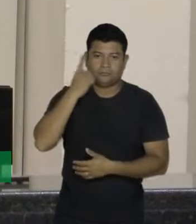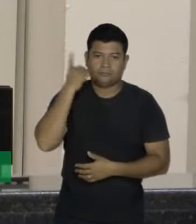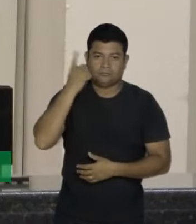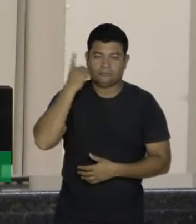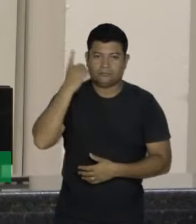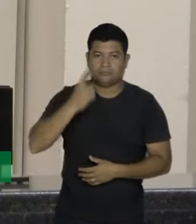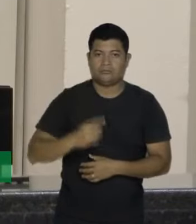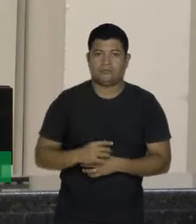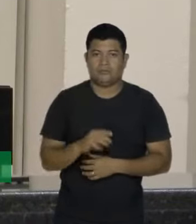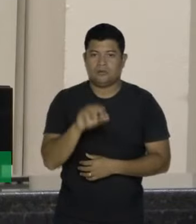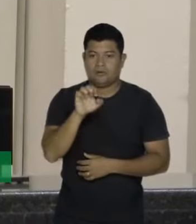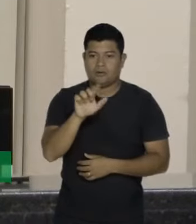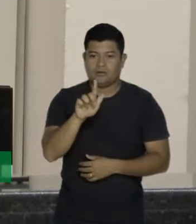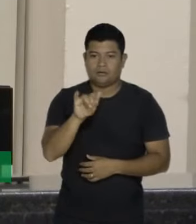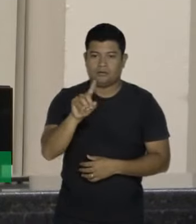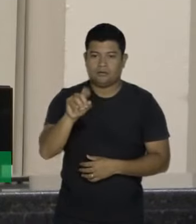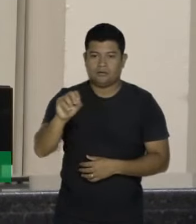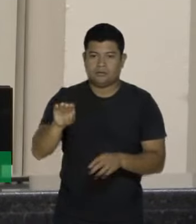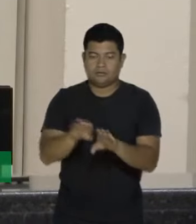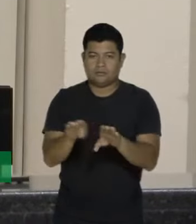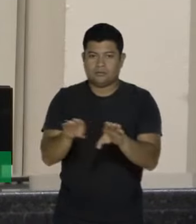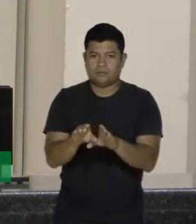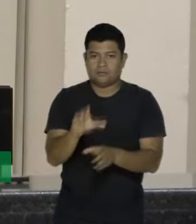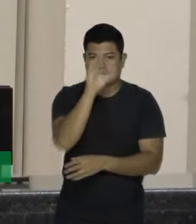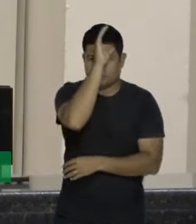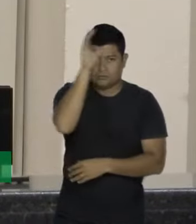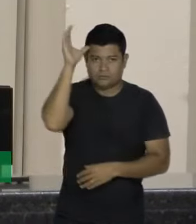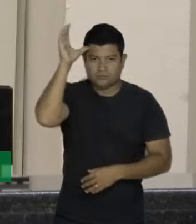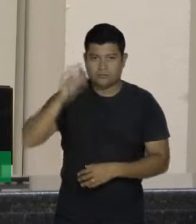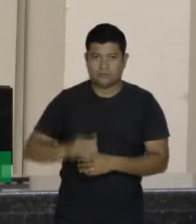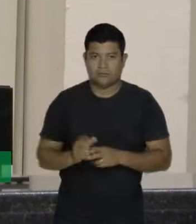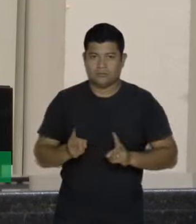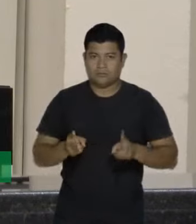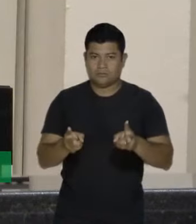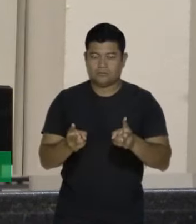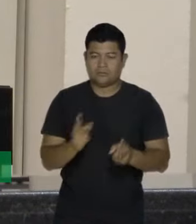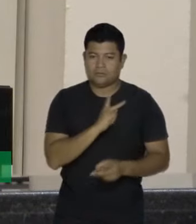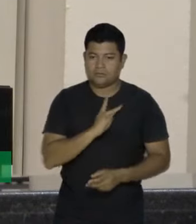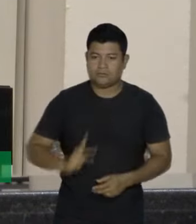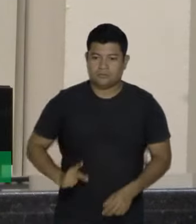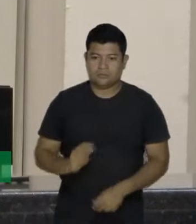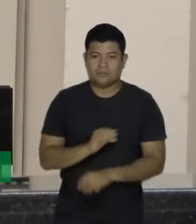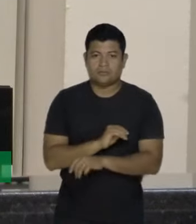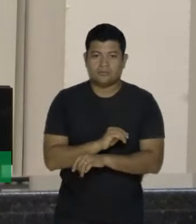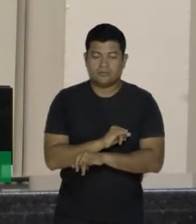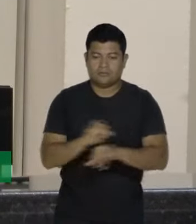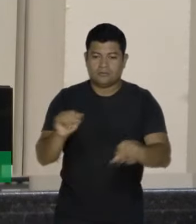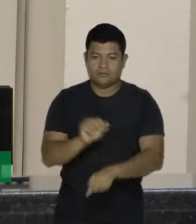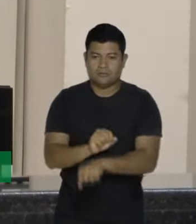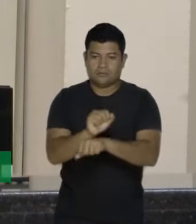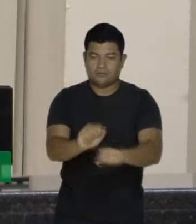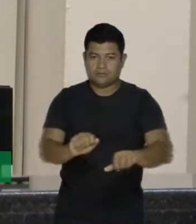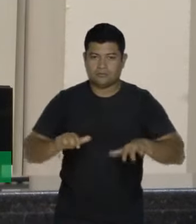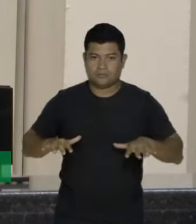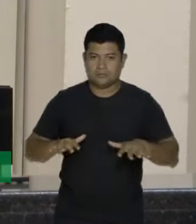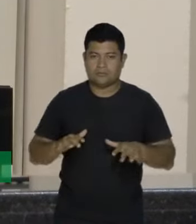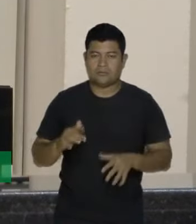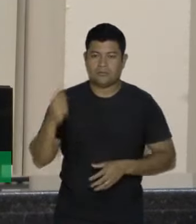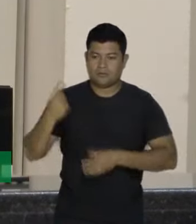Egídio e Carlos Humberto. Ato contínuo, o senhor presidente suspendeu a sessão para a realização da Comissão de